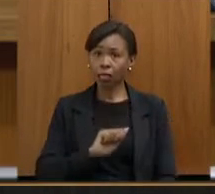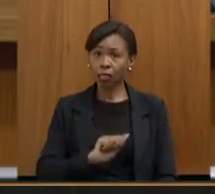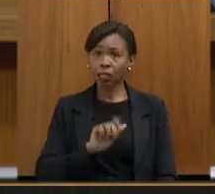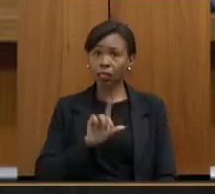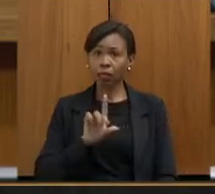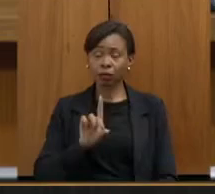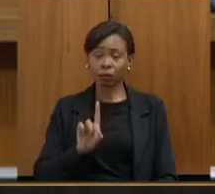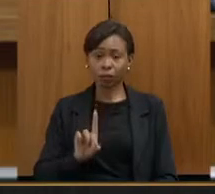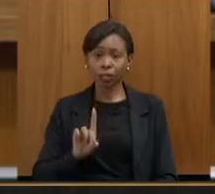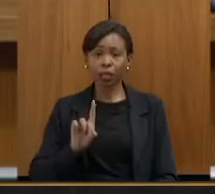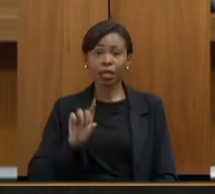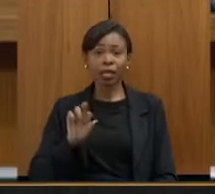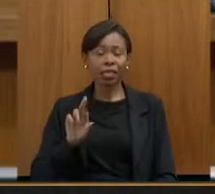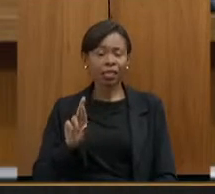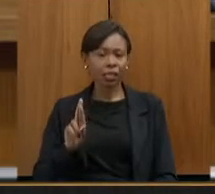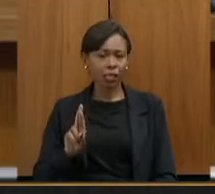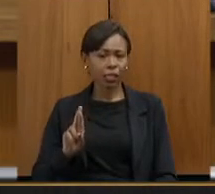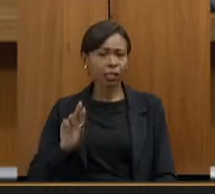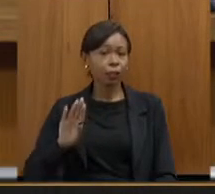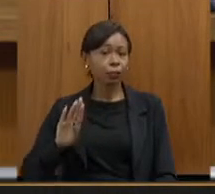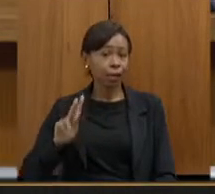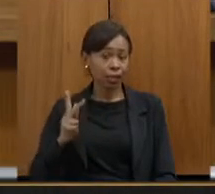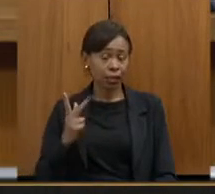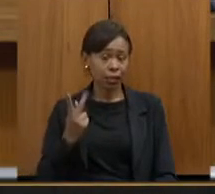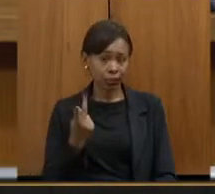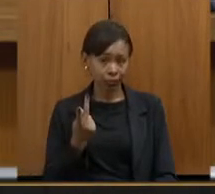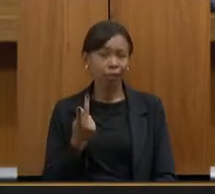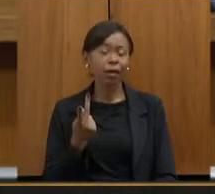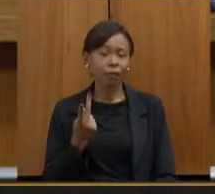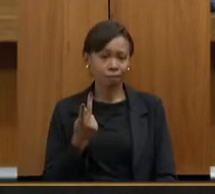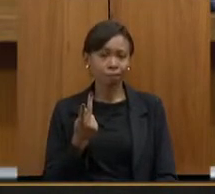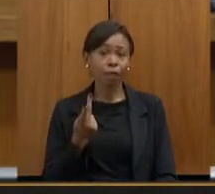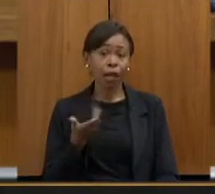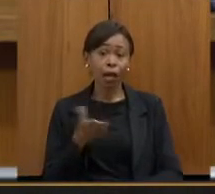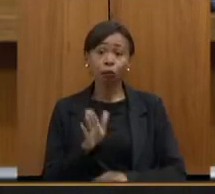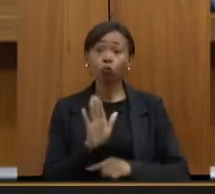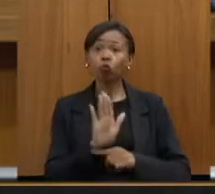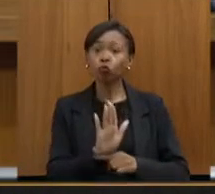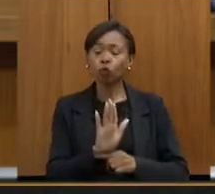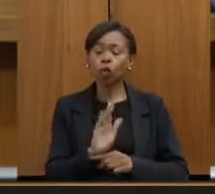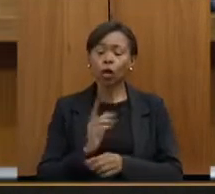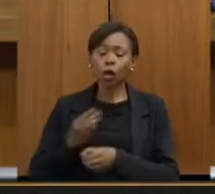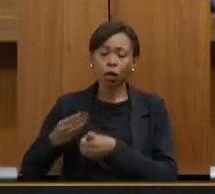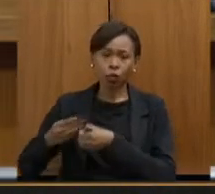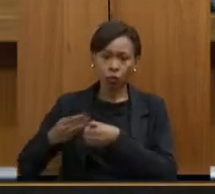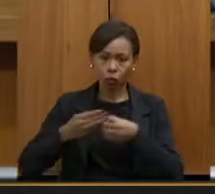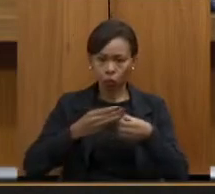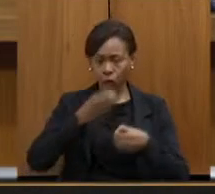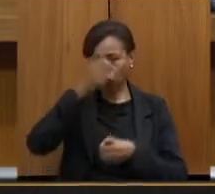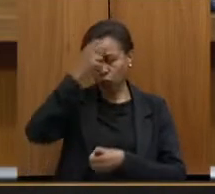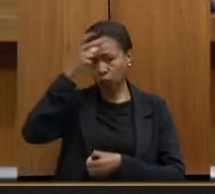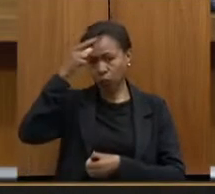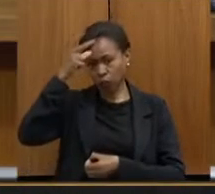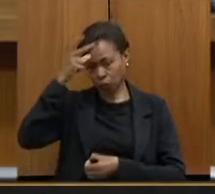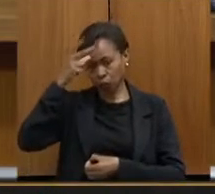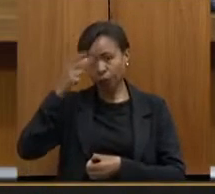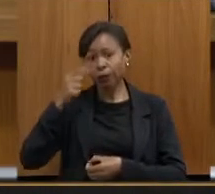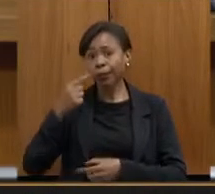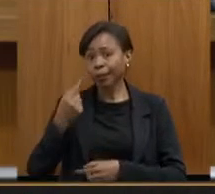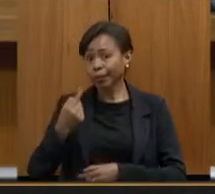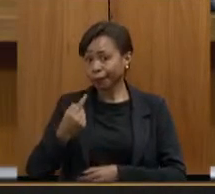Desenvolvimento da Região Metropolitana de Belo Horizonte presta em apoio aos municípios, a importância desse